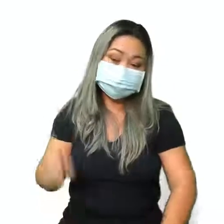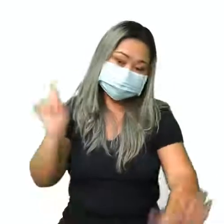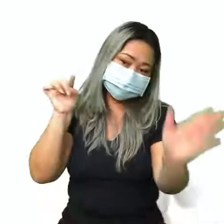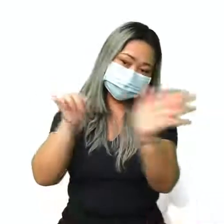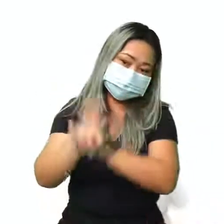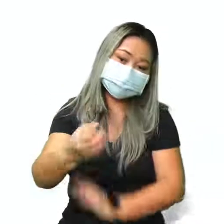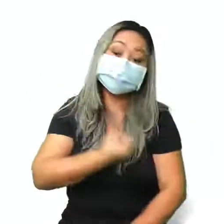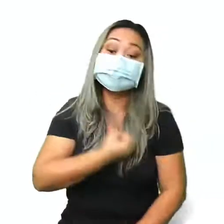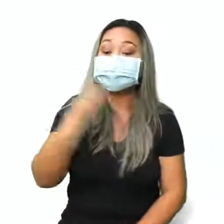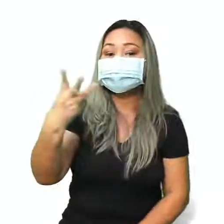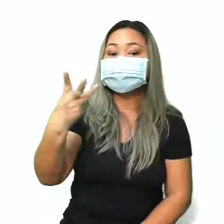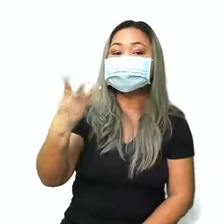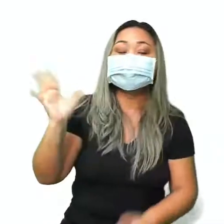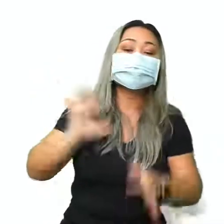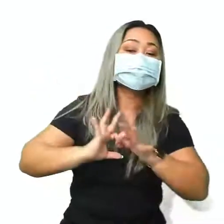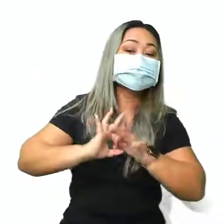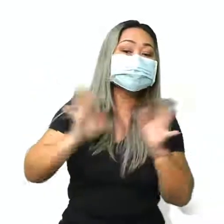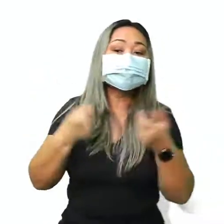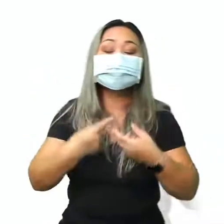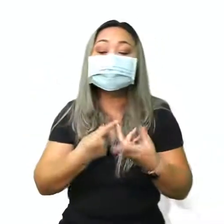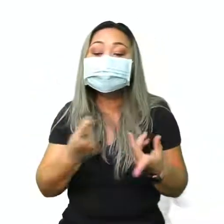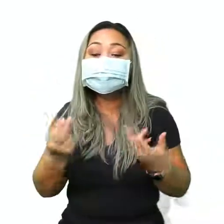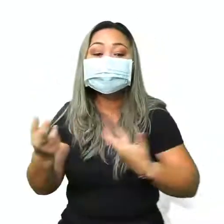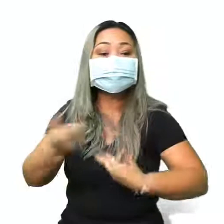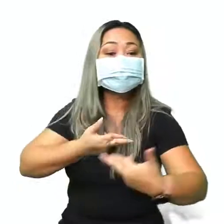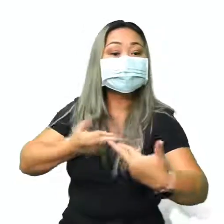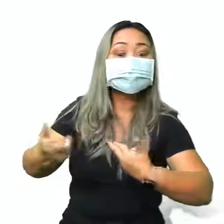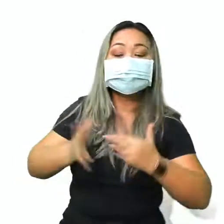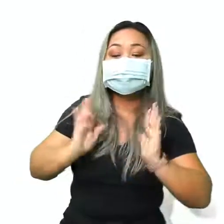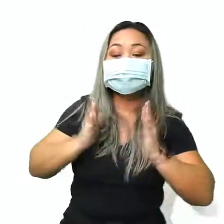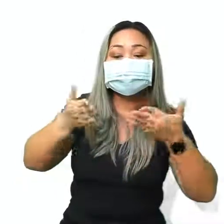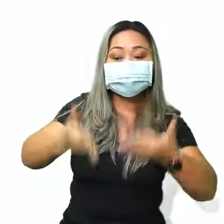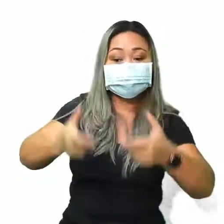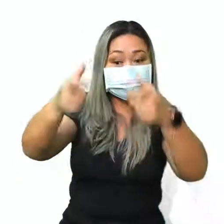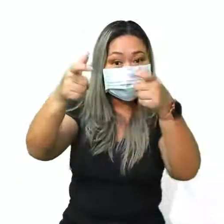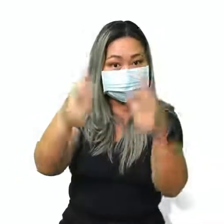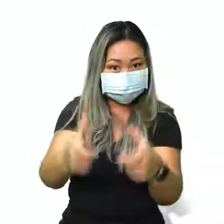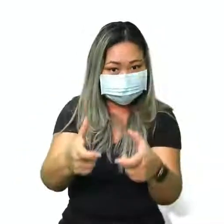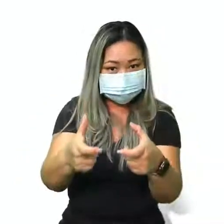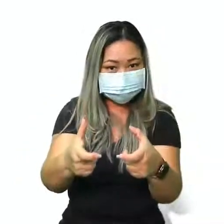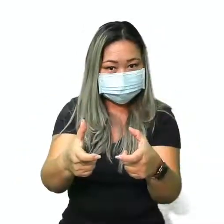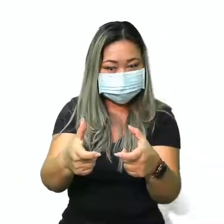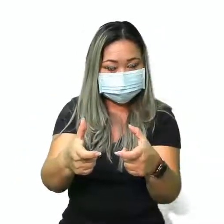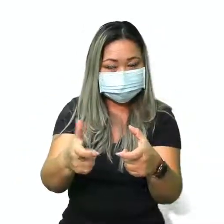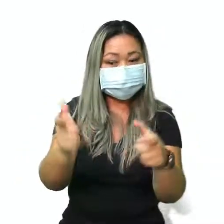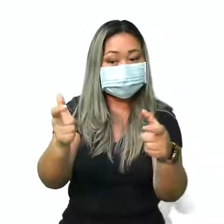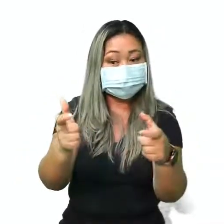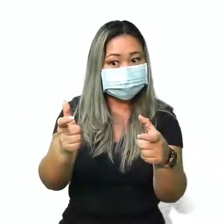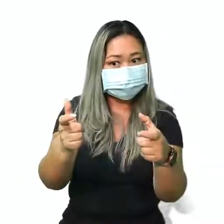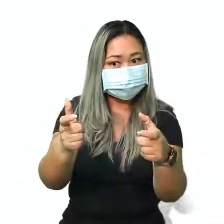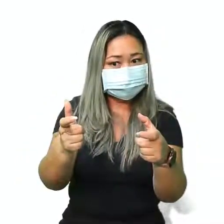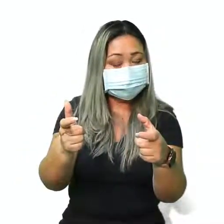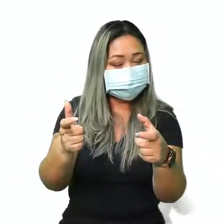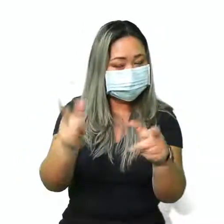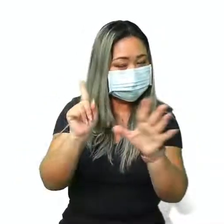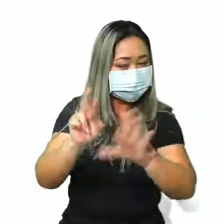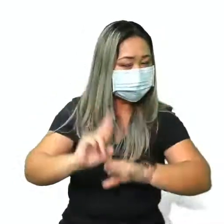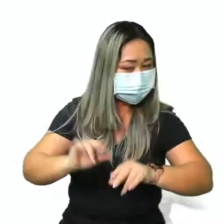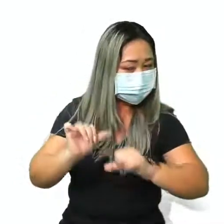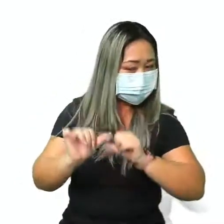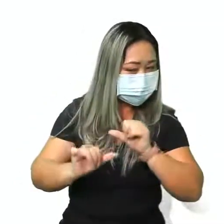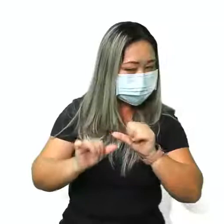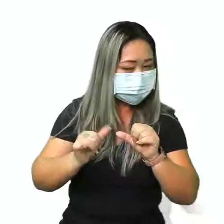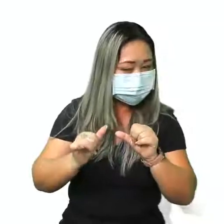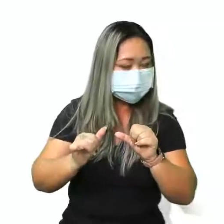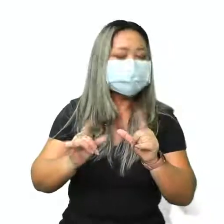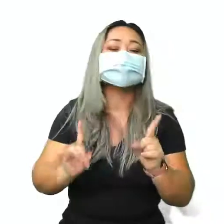Questão número 3, a disponibilidade de condições e recursos em um determinado local. Agora aqui essa questão já mudou,